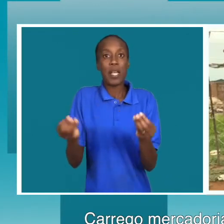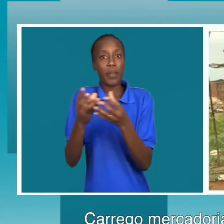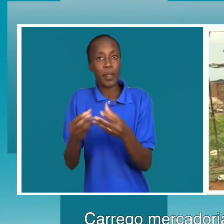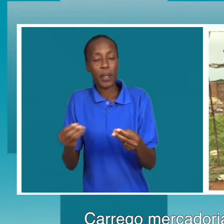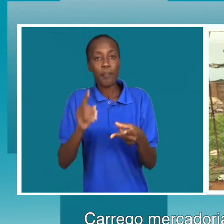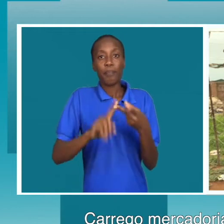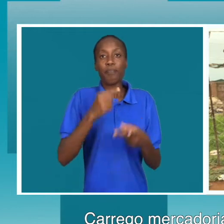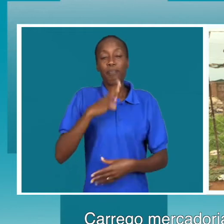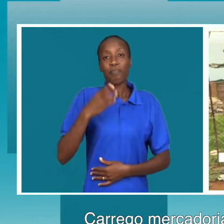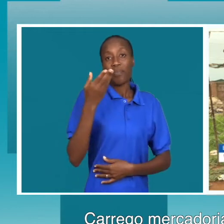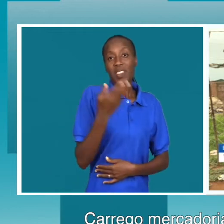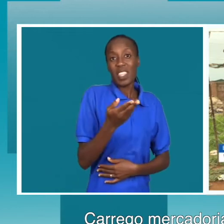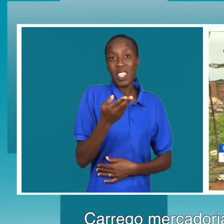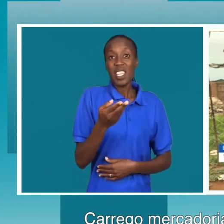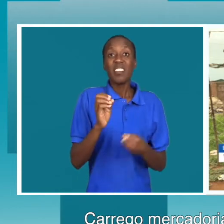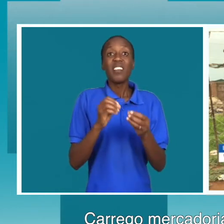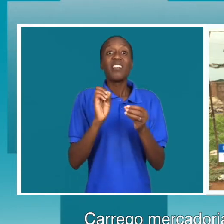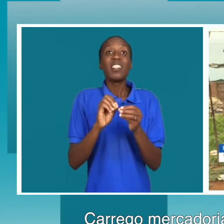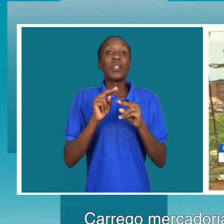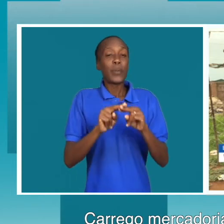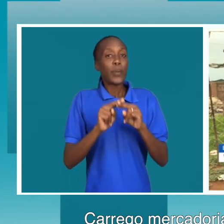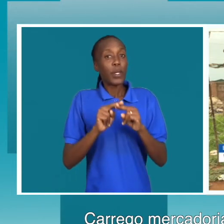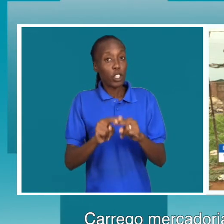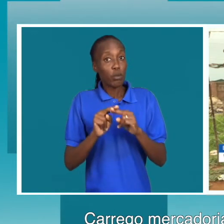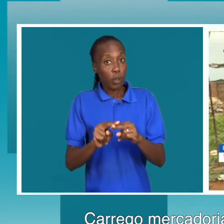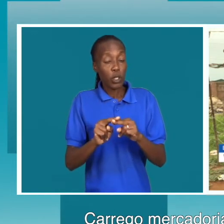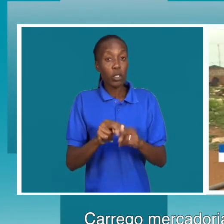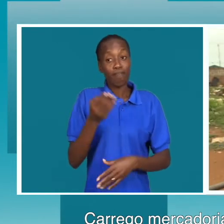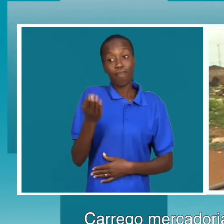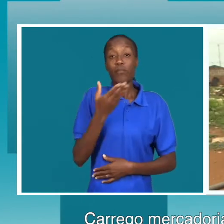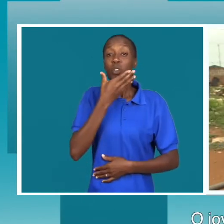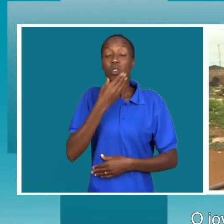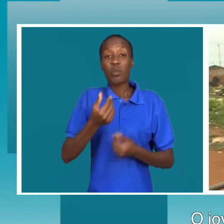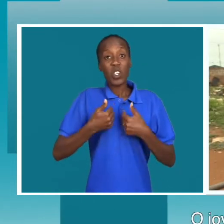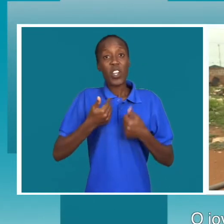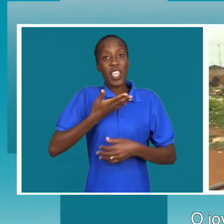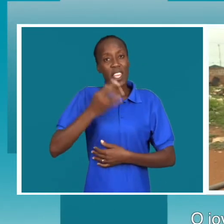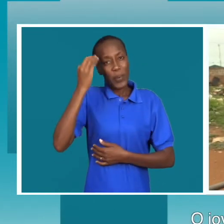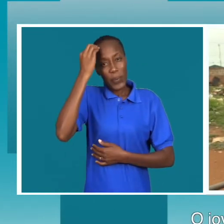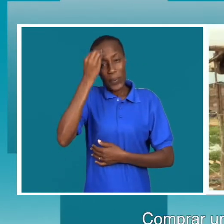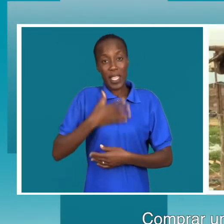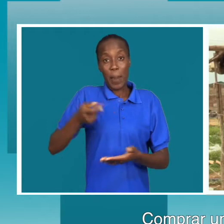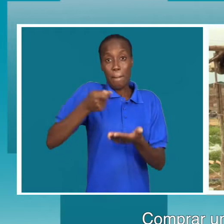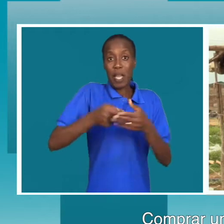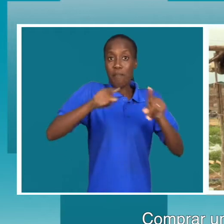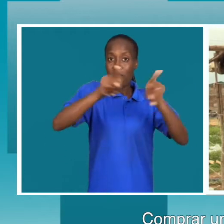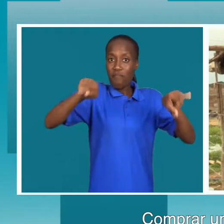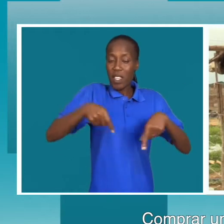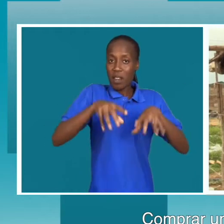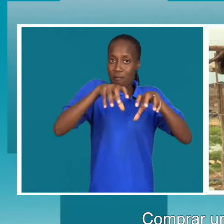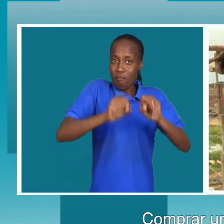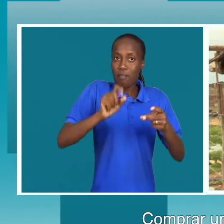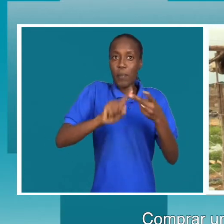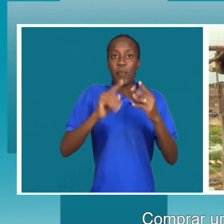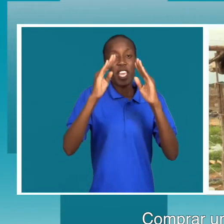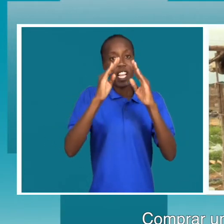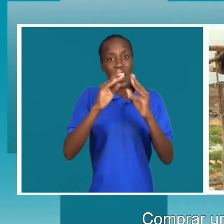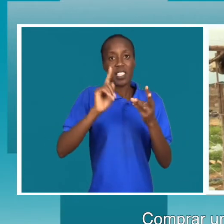transporte, estive uma professora aqui na praça. Isso é muito bem, não é na praça. O jovem tem sonhos. Comprar um terreno, ter uma casa